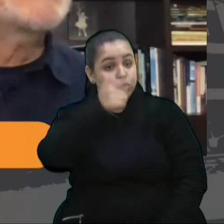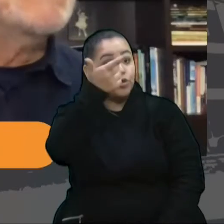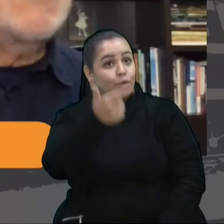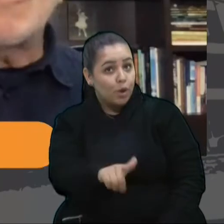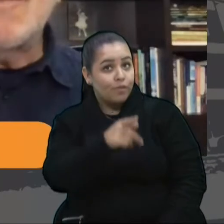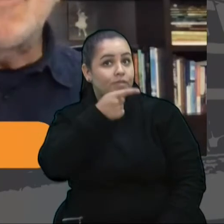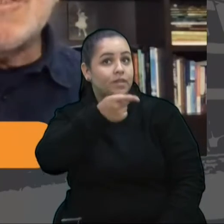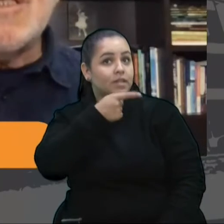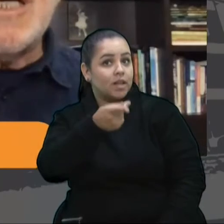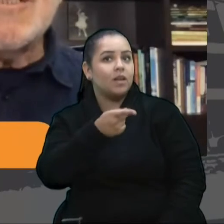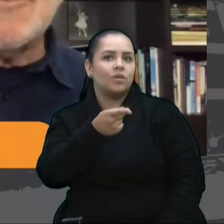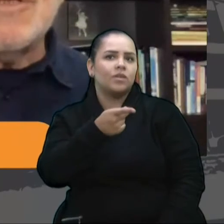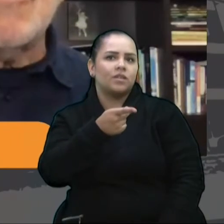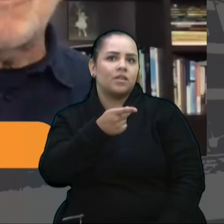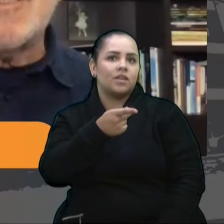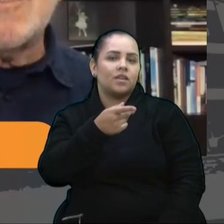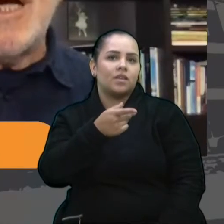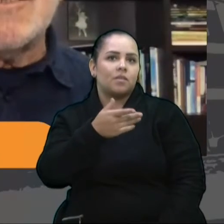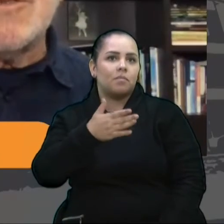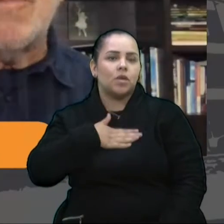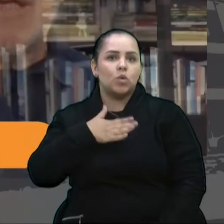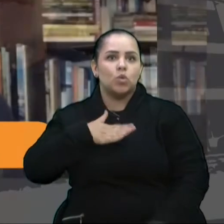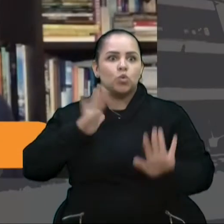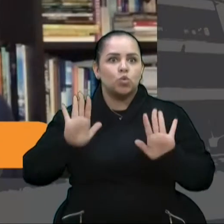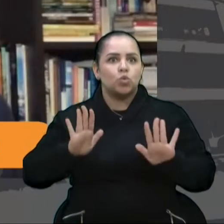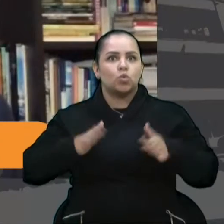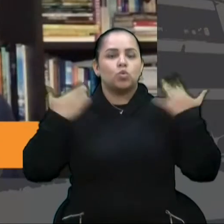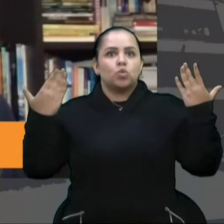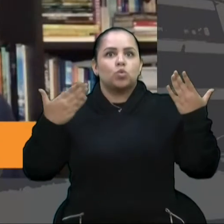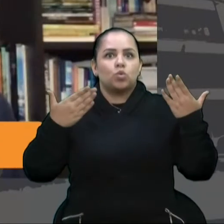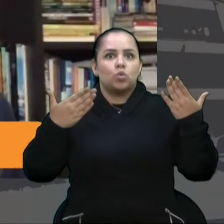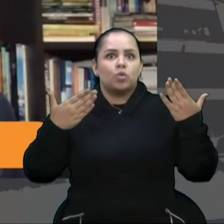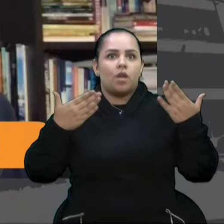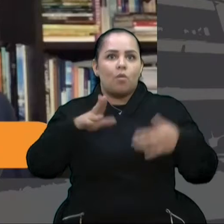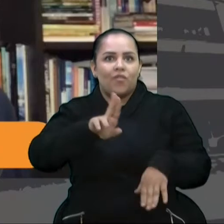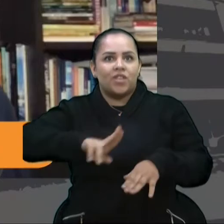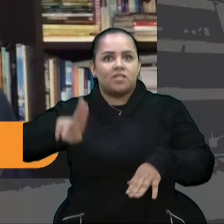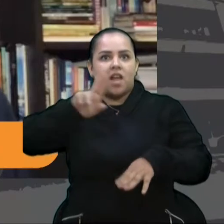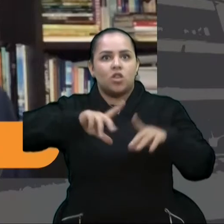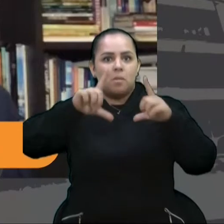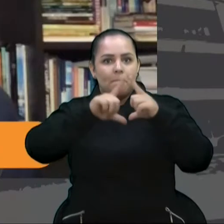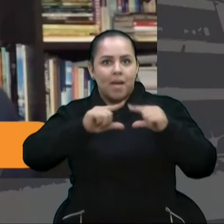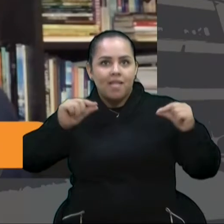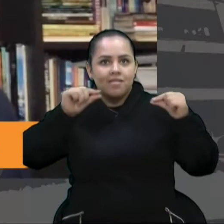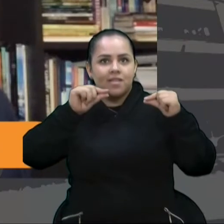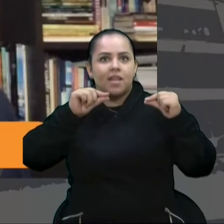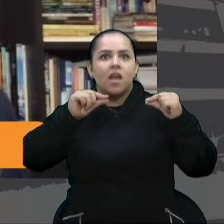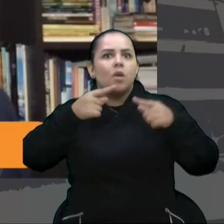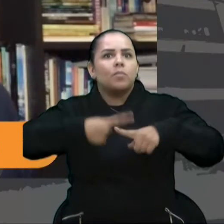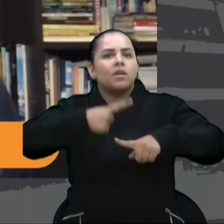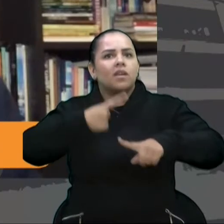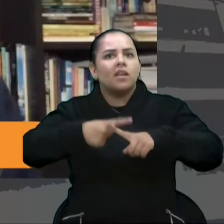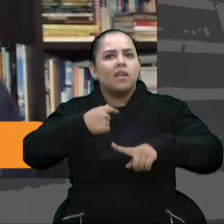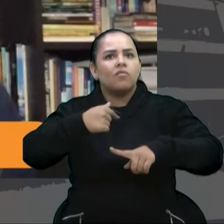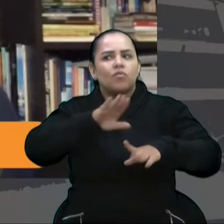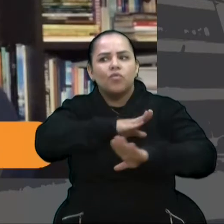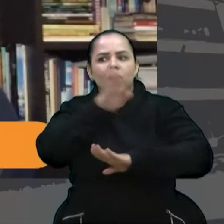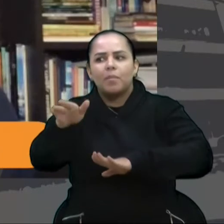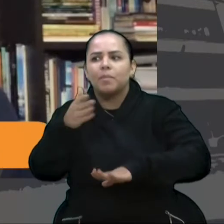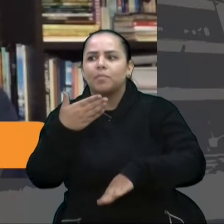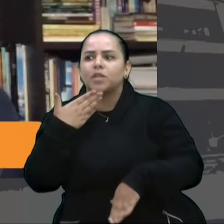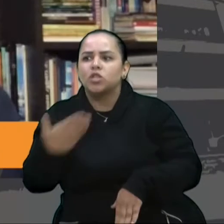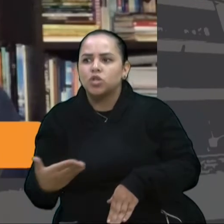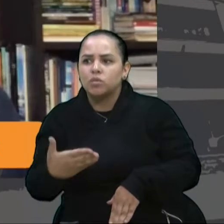o que me escandalizou na Universidade de Brasília, na UNB. Um dia que eu fui lá pedindo para dar uma aula para o último semestre